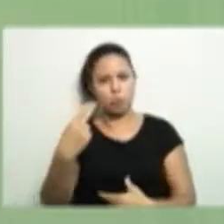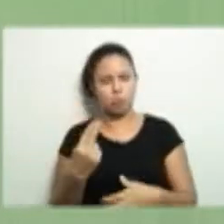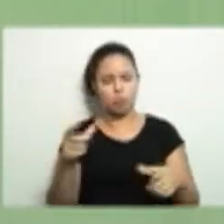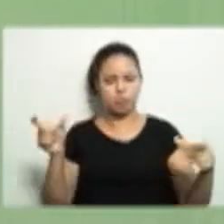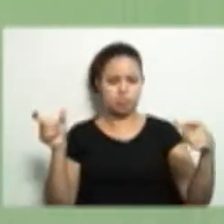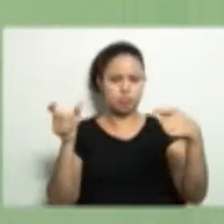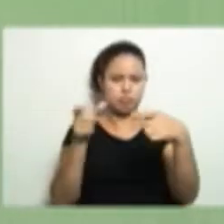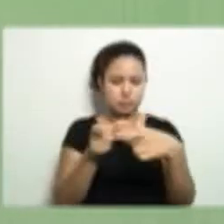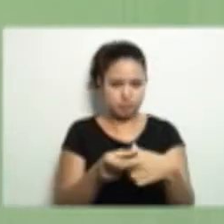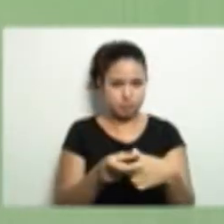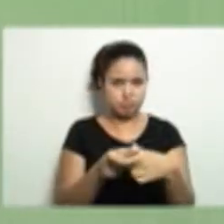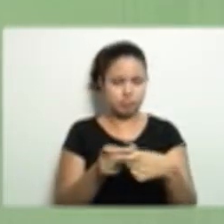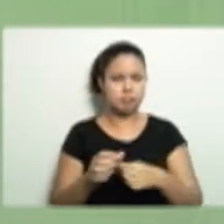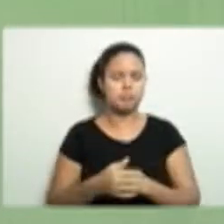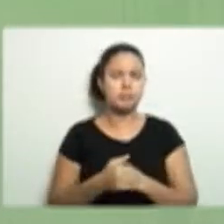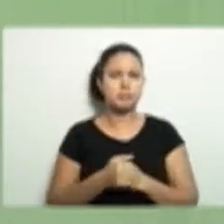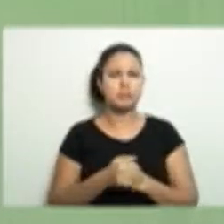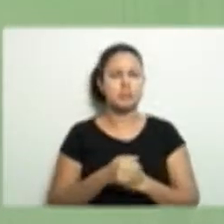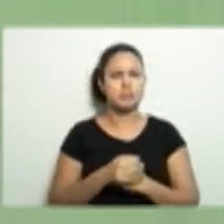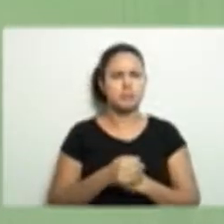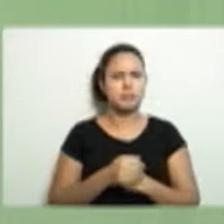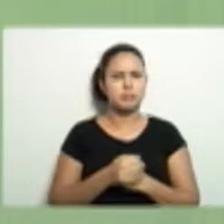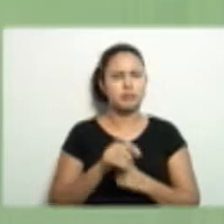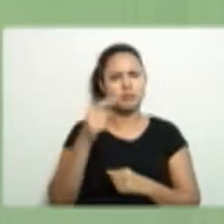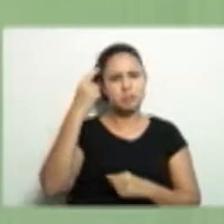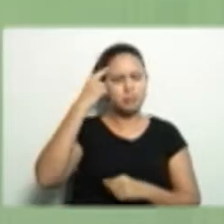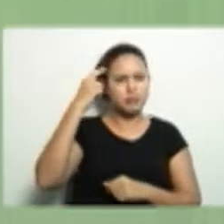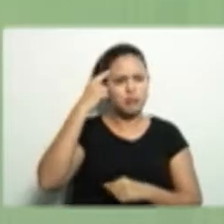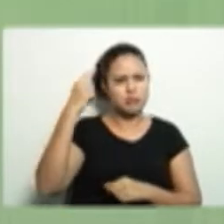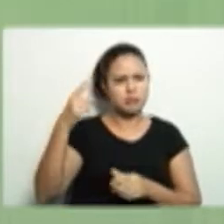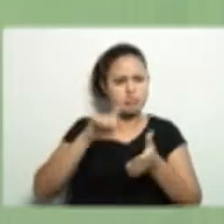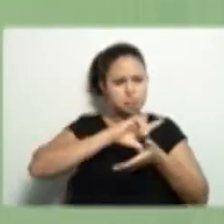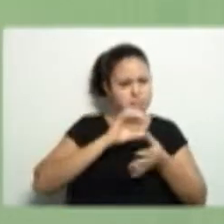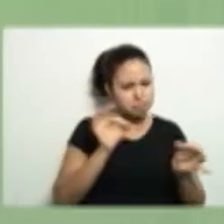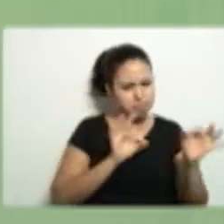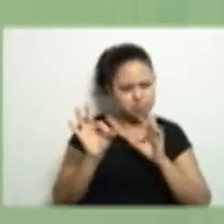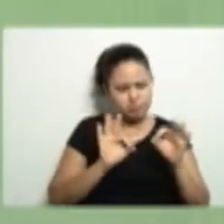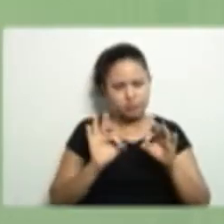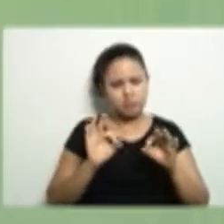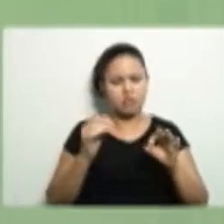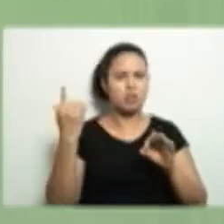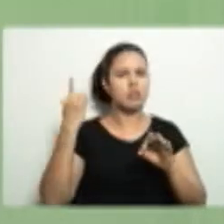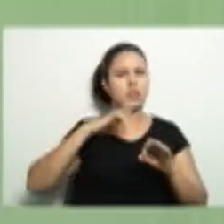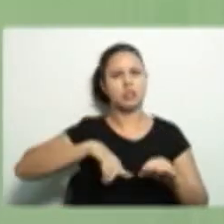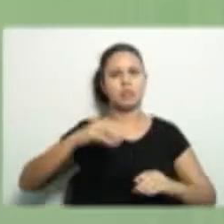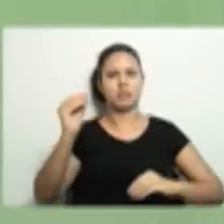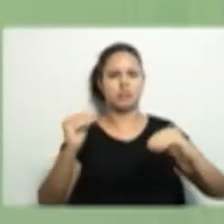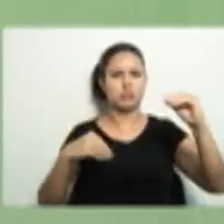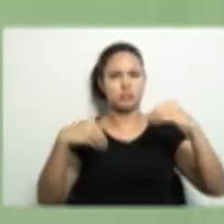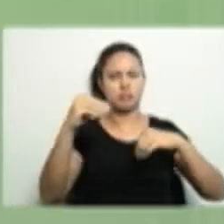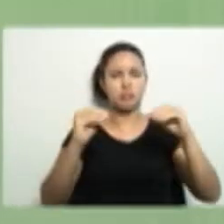produção apropriado, você consegue ser flexível em relação à quantidade a ser produzida.